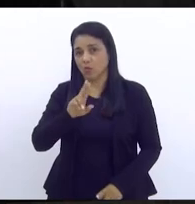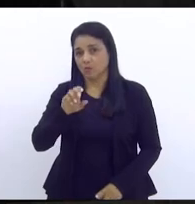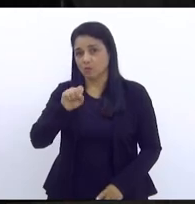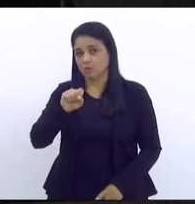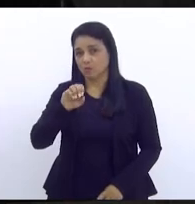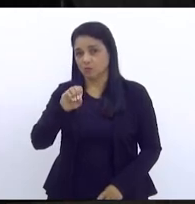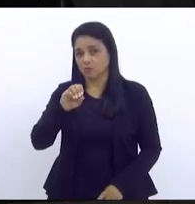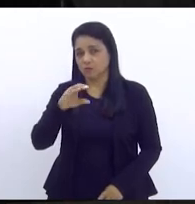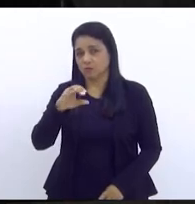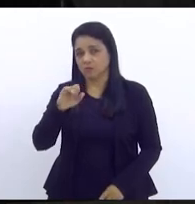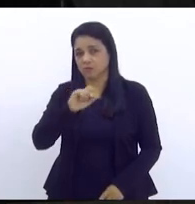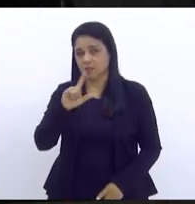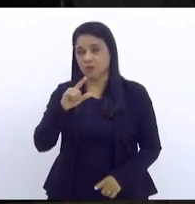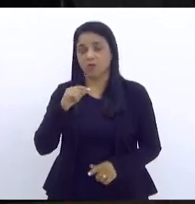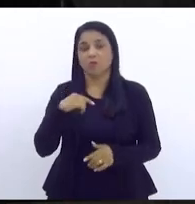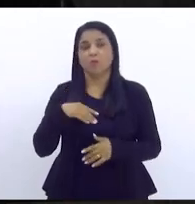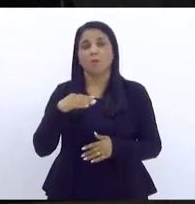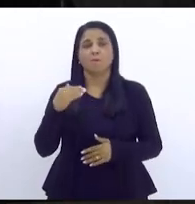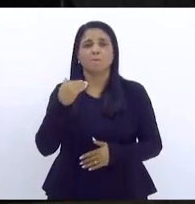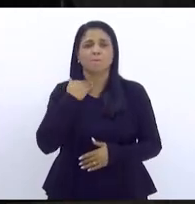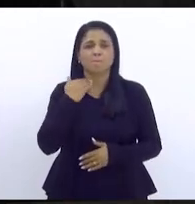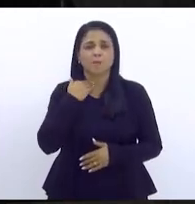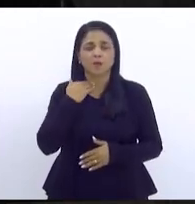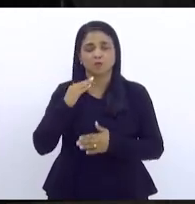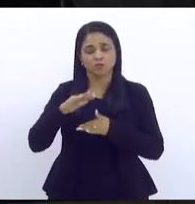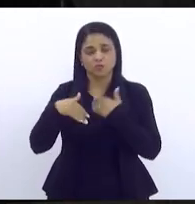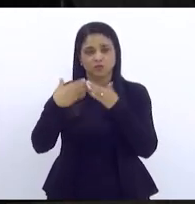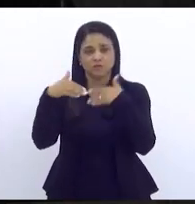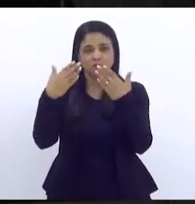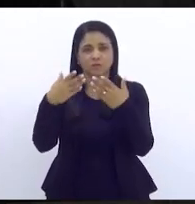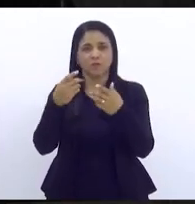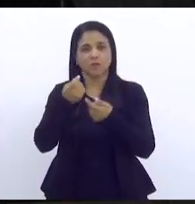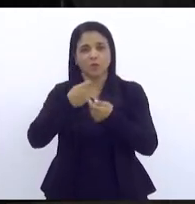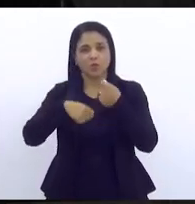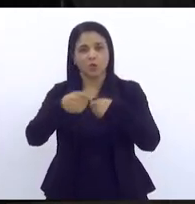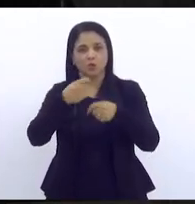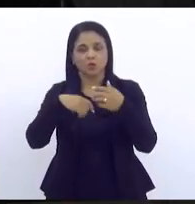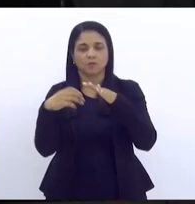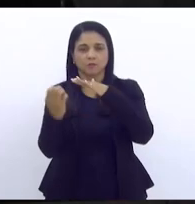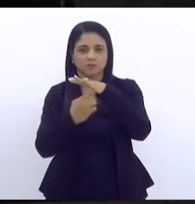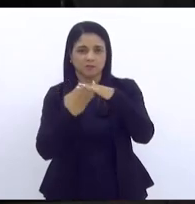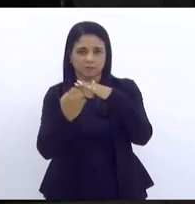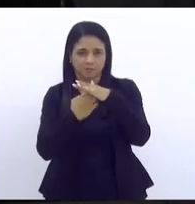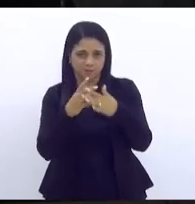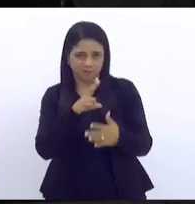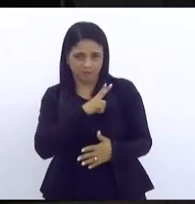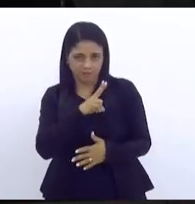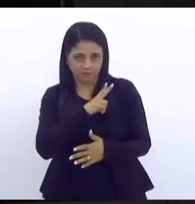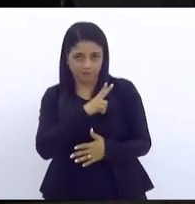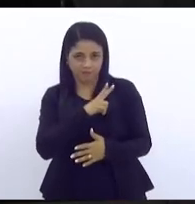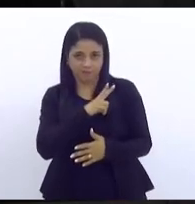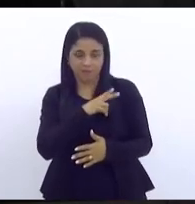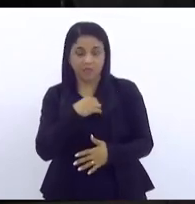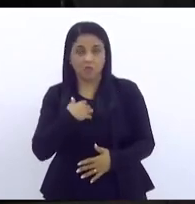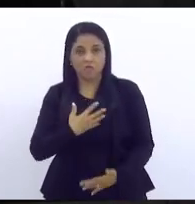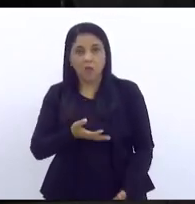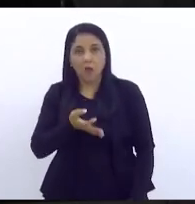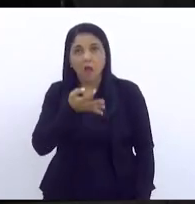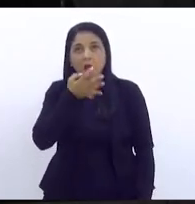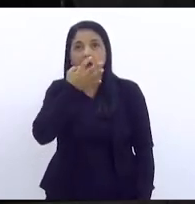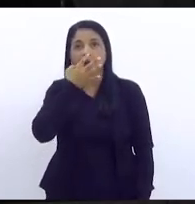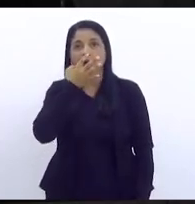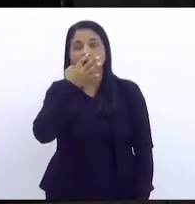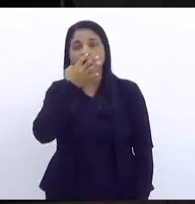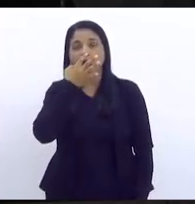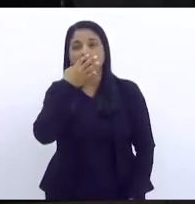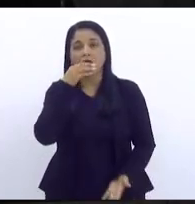iria chamar banco desenvolvimento econômico das empresas privadas eu fiquei estarrecido